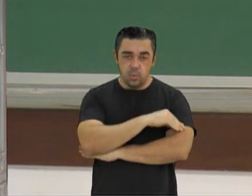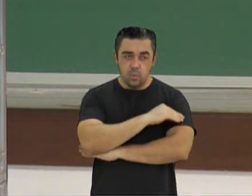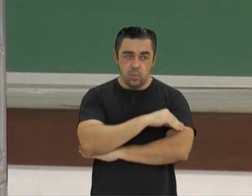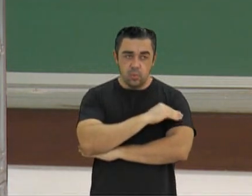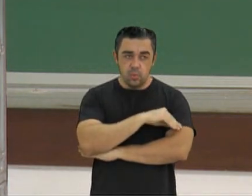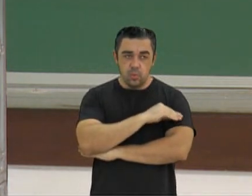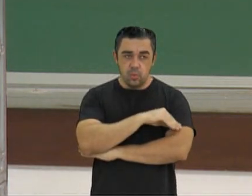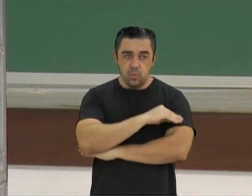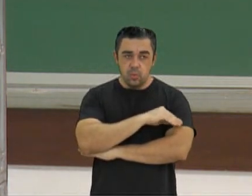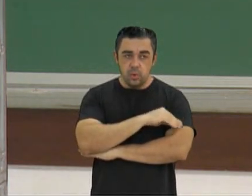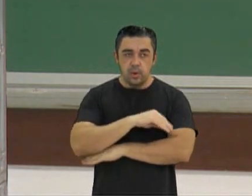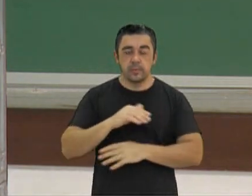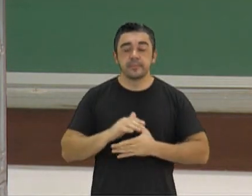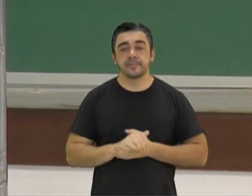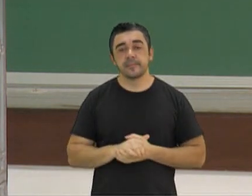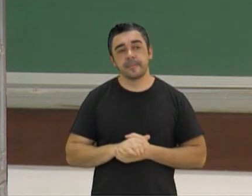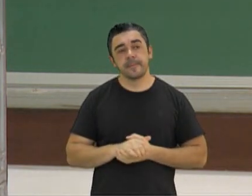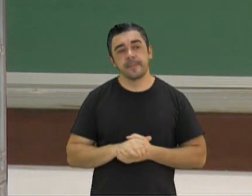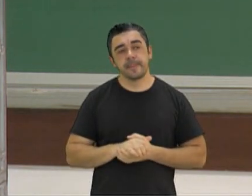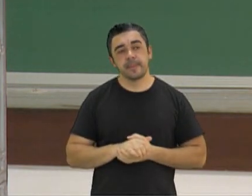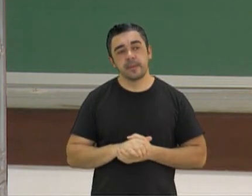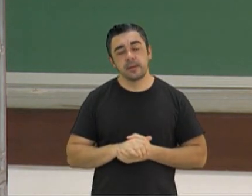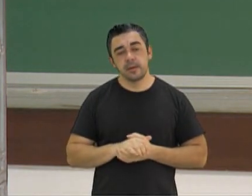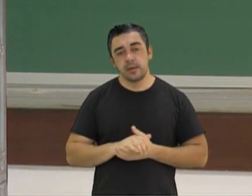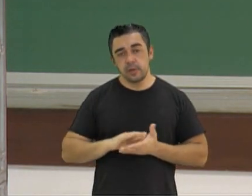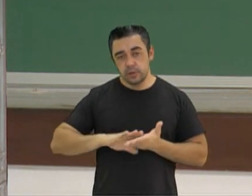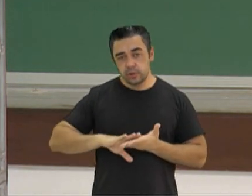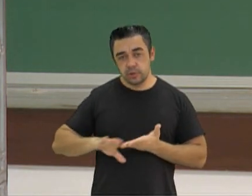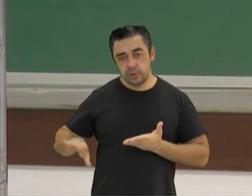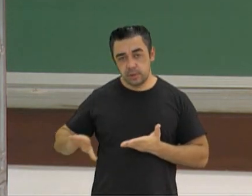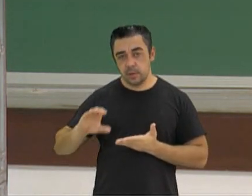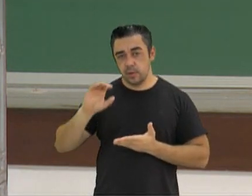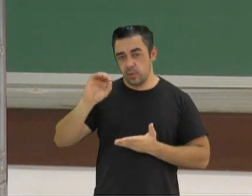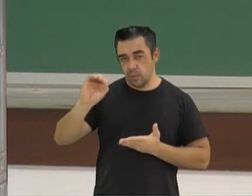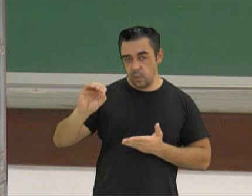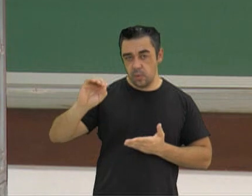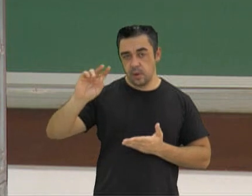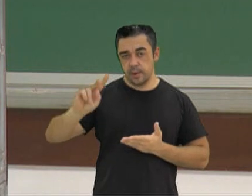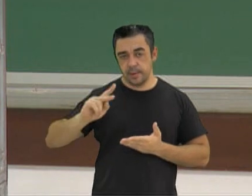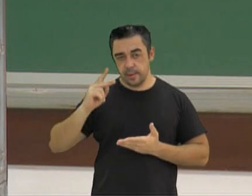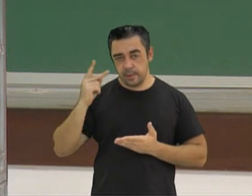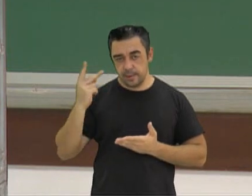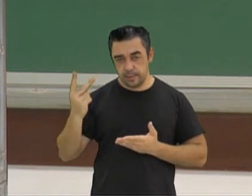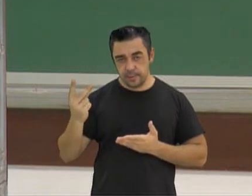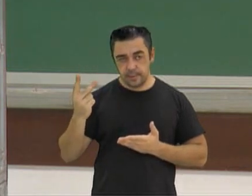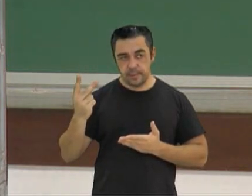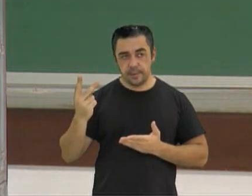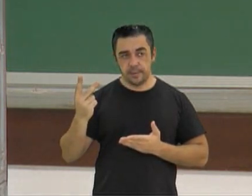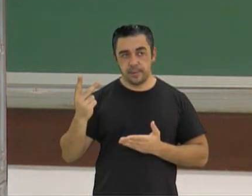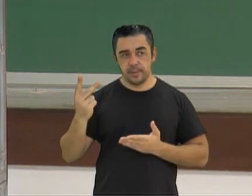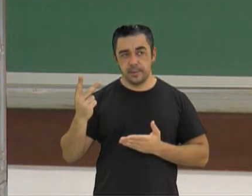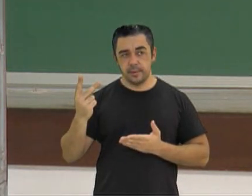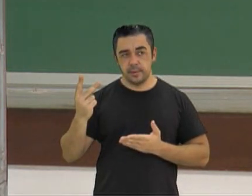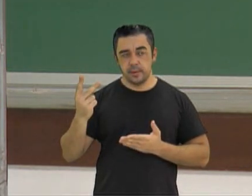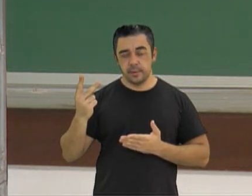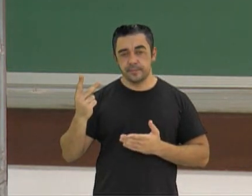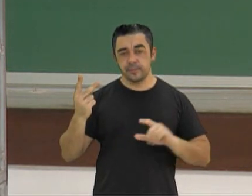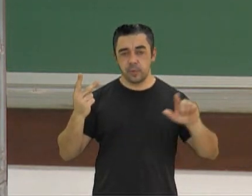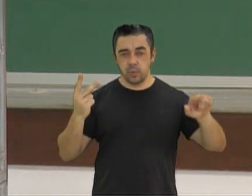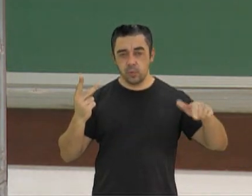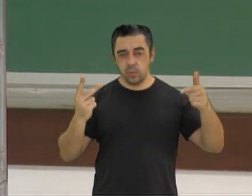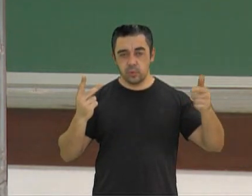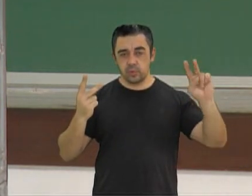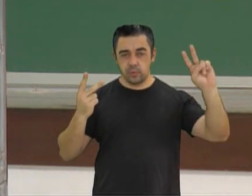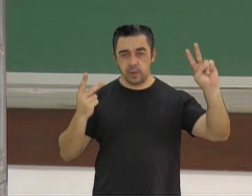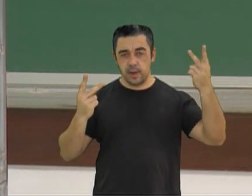na intramolecular vai liberar então o OH, a minha hidroxila